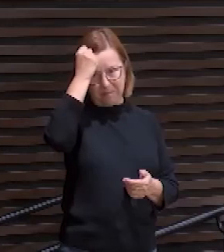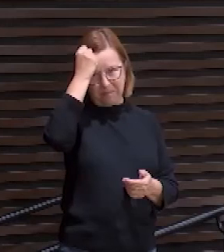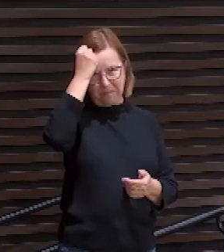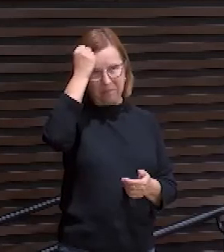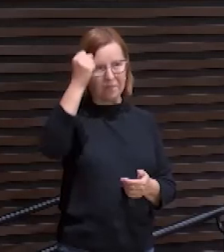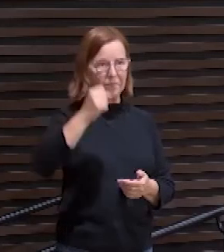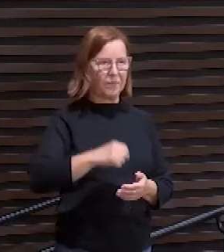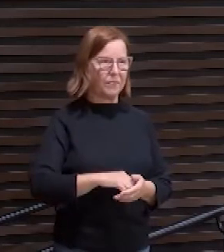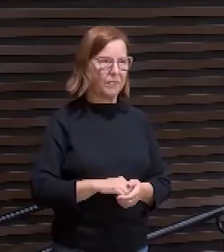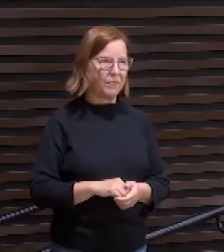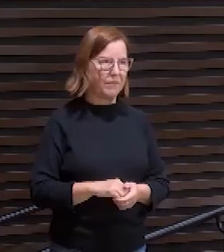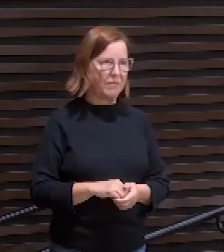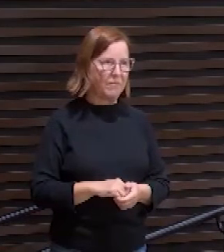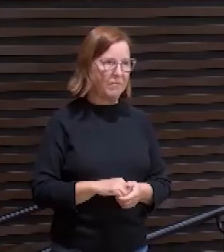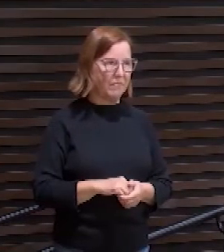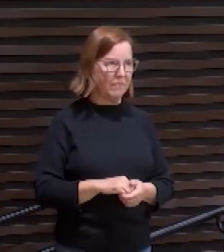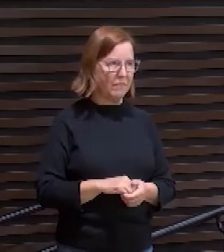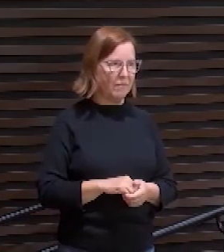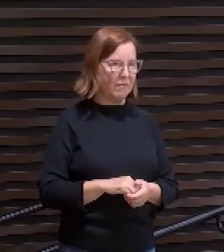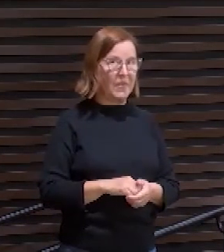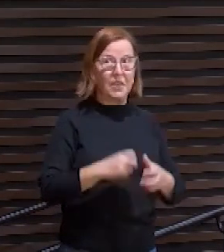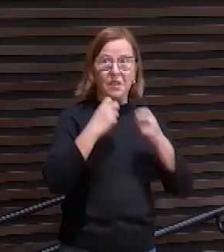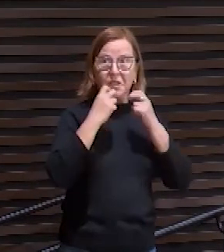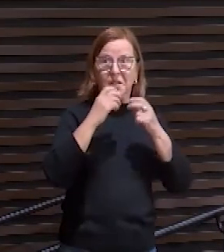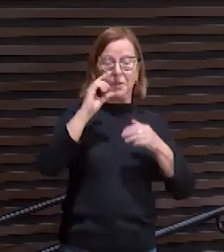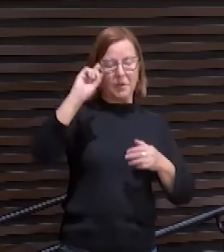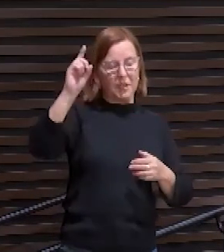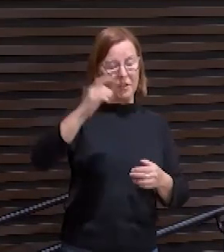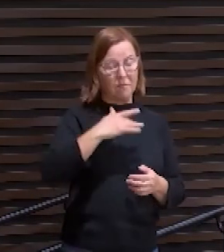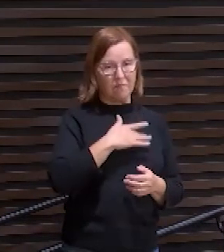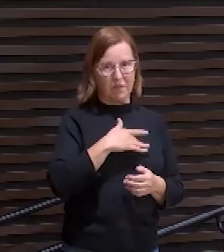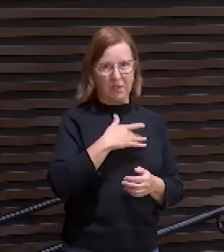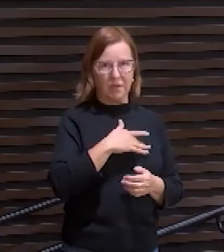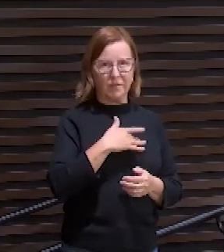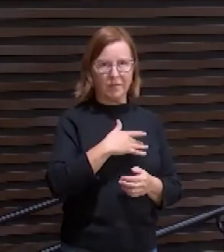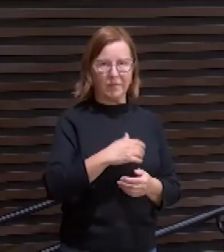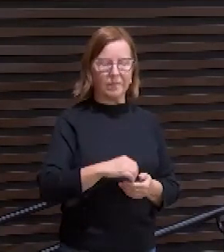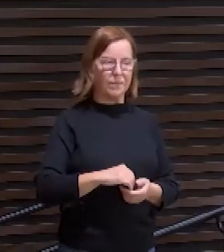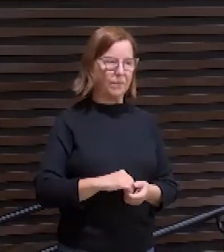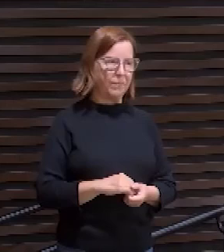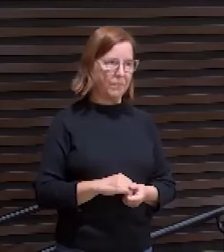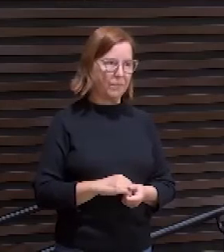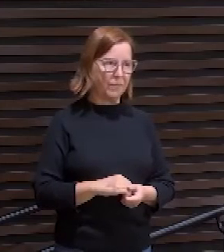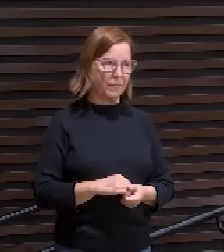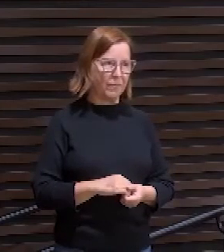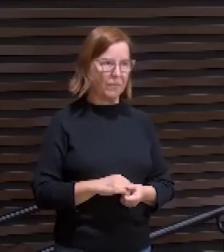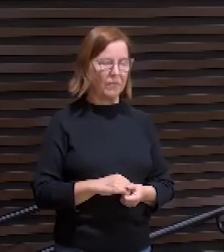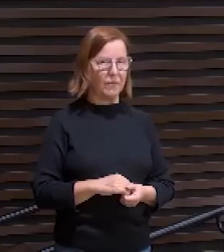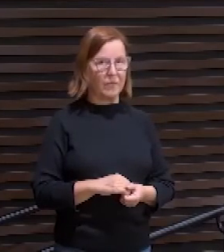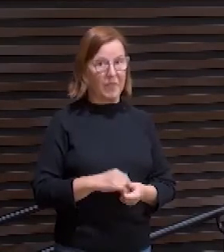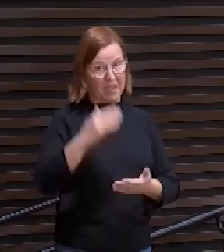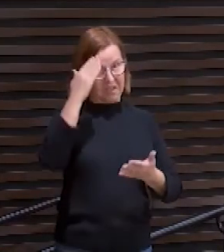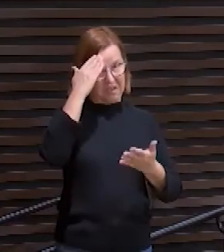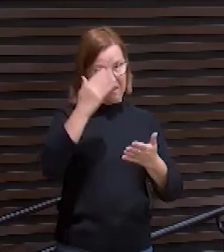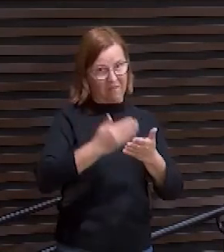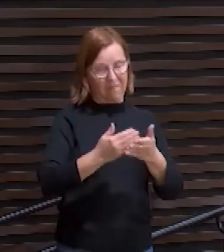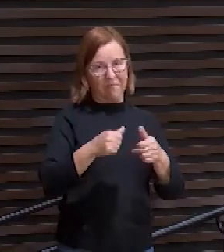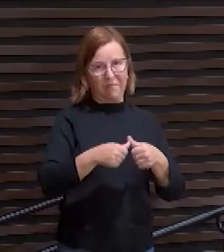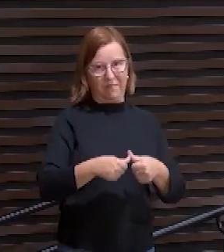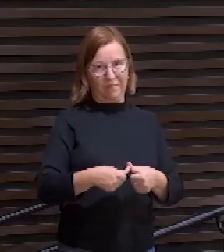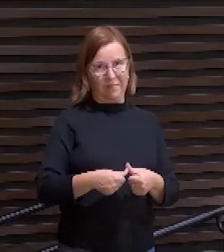Arrependa-se. E clame a Deus por misericórdia. E reconheça isso.